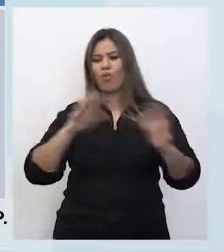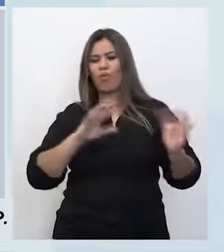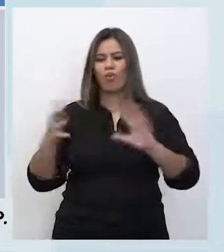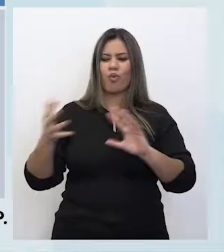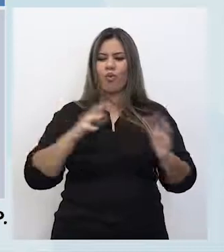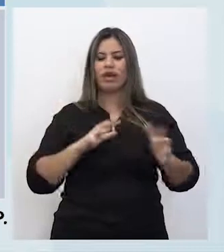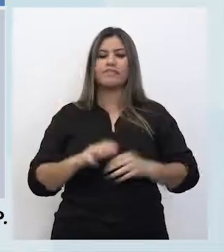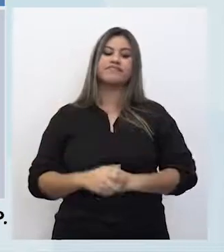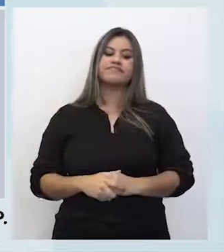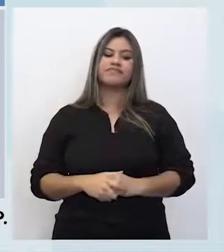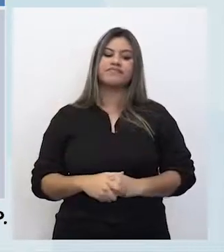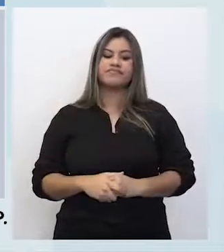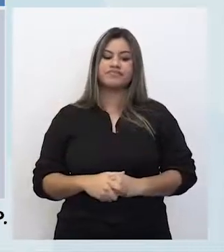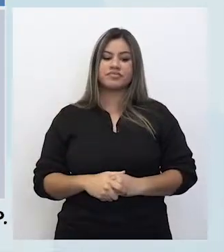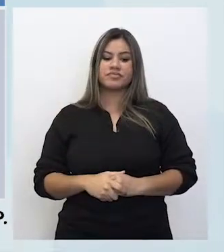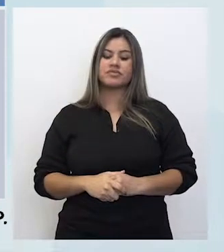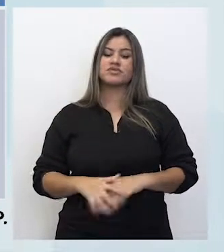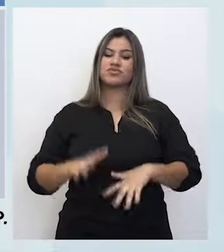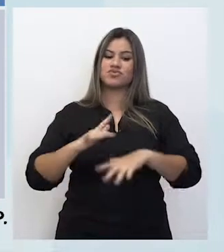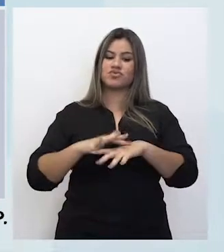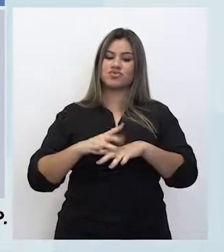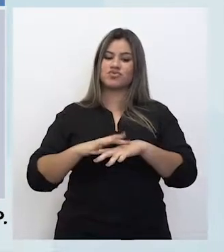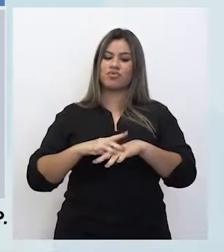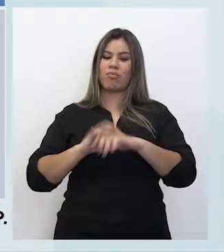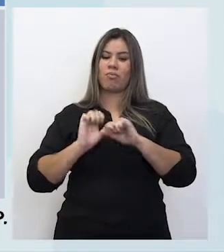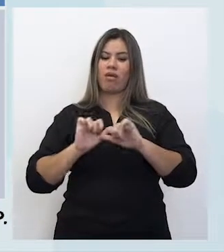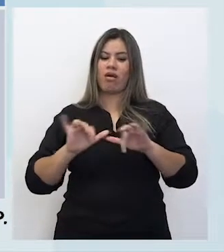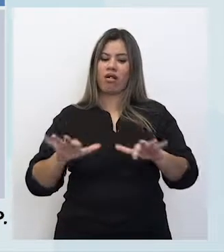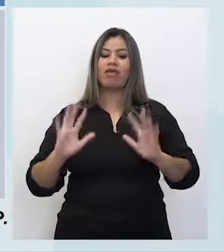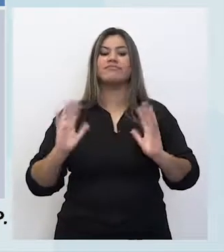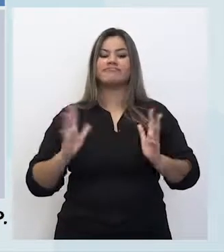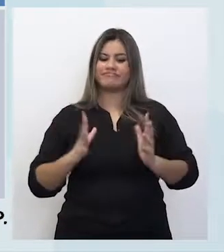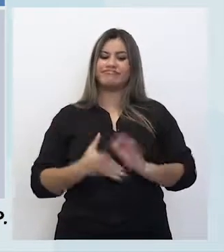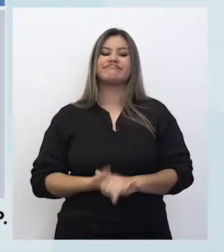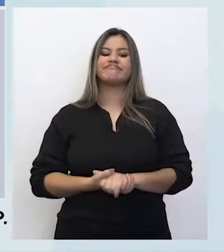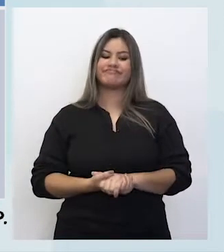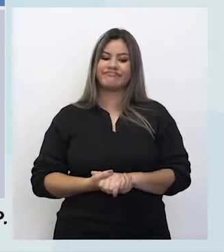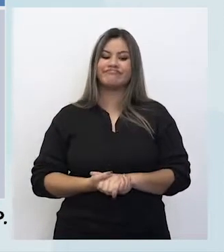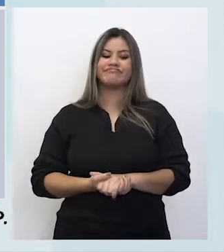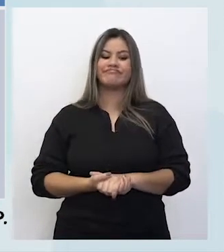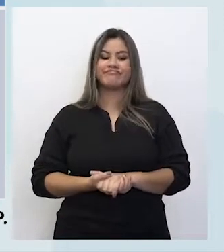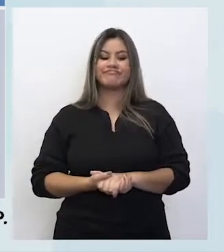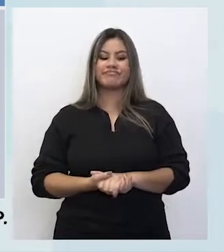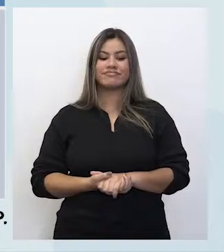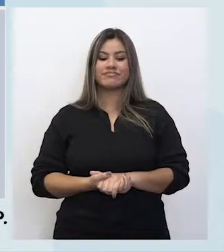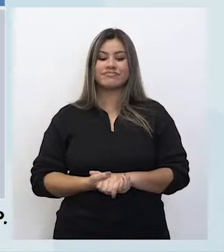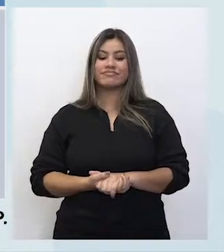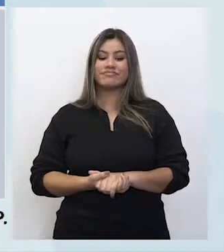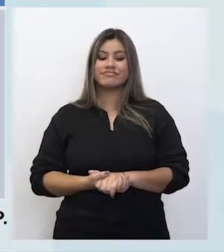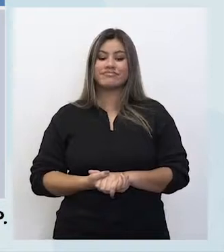biomas. Que mais? Padrões de doenças infecciosas. Vixe, já estão vivendo isso. Você estava prevendo tudo isso aí, Mônica.